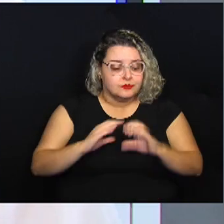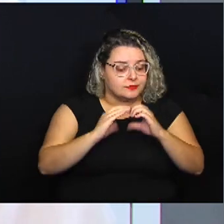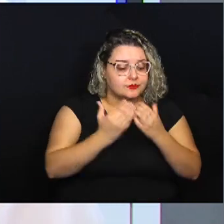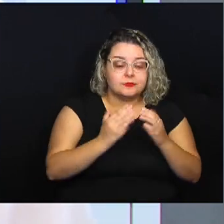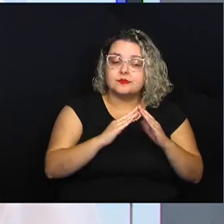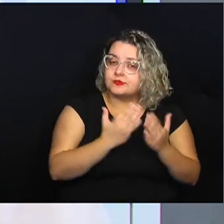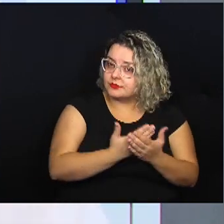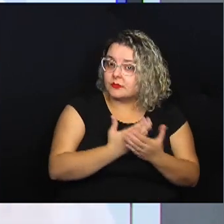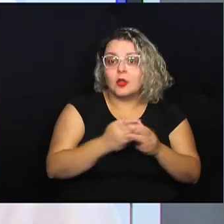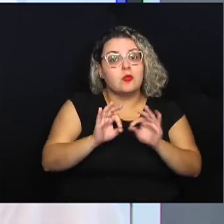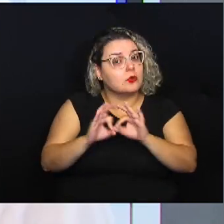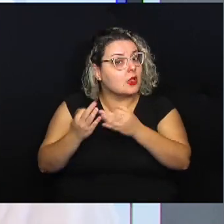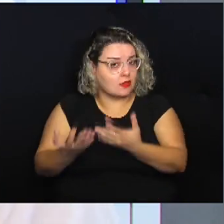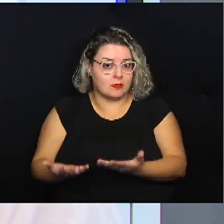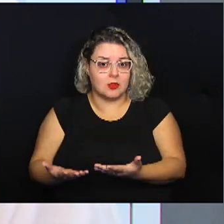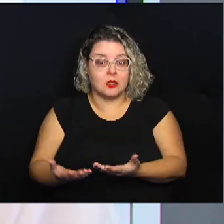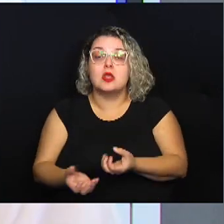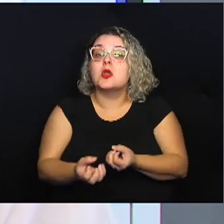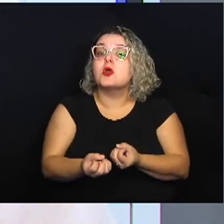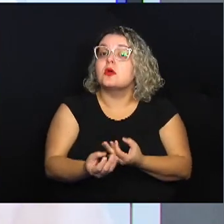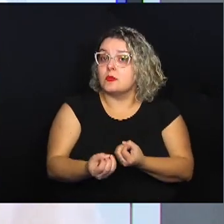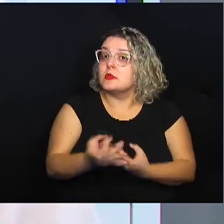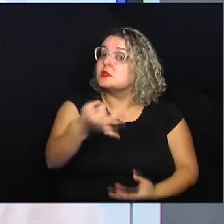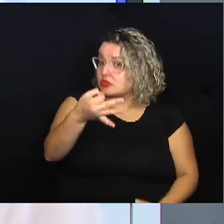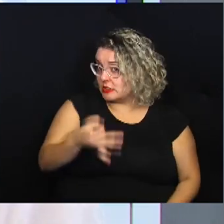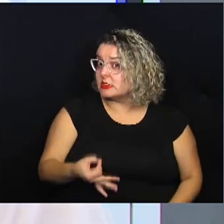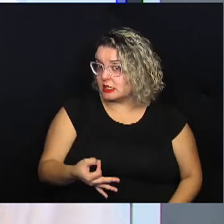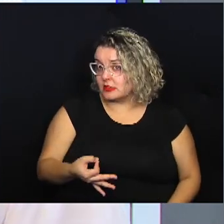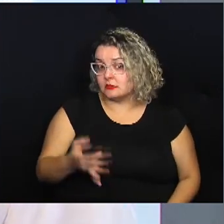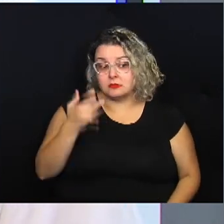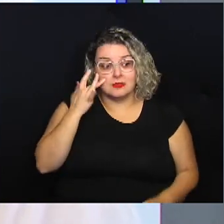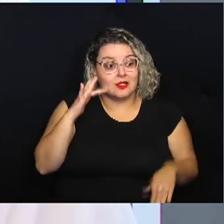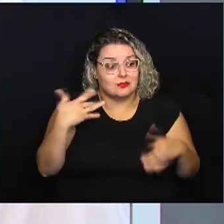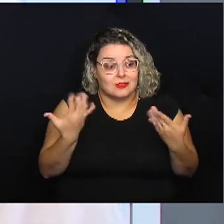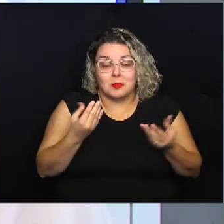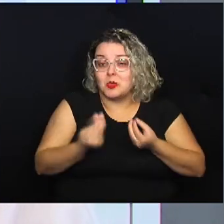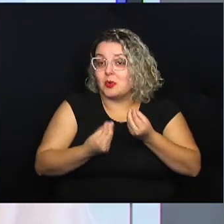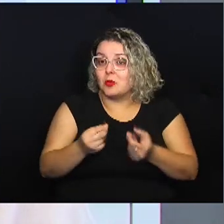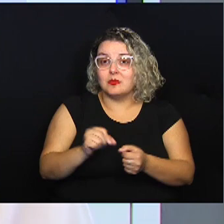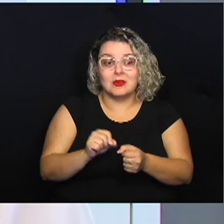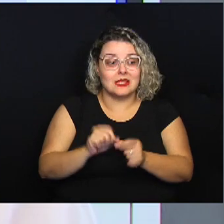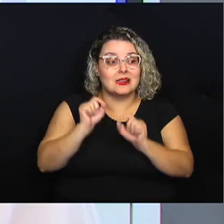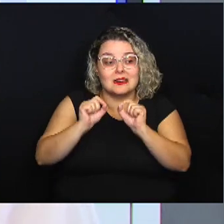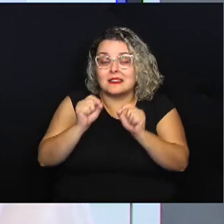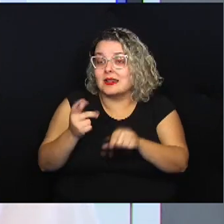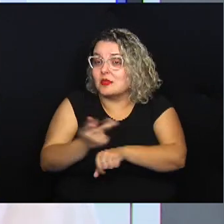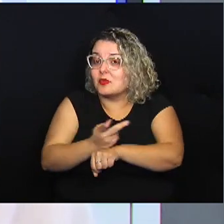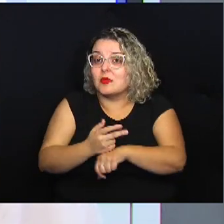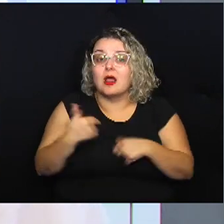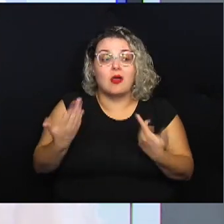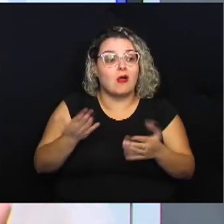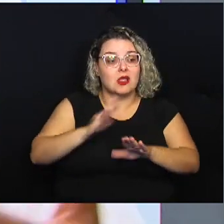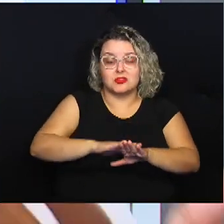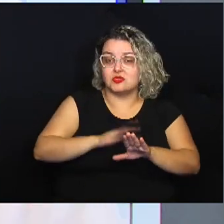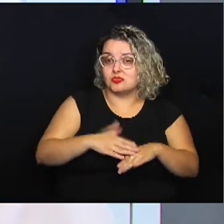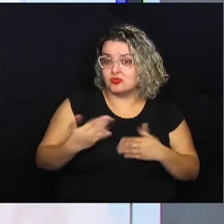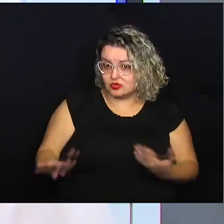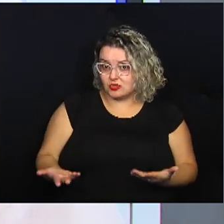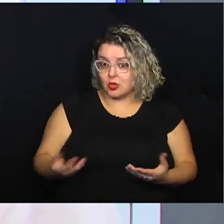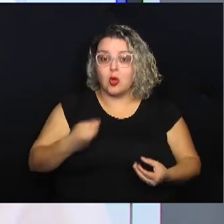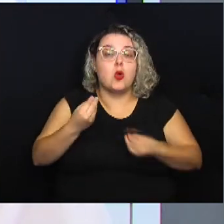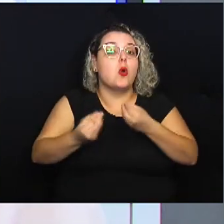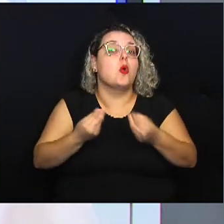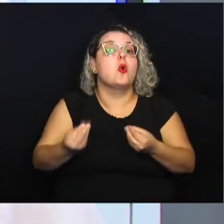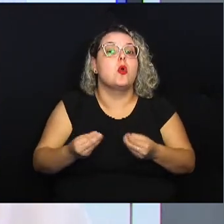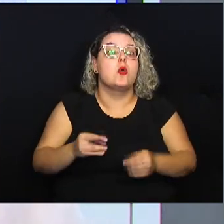seja na sua família, informações. Hoje as pessoas não sabem o que fazer, não sabem quem procurar, qual atitude tomar, de que forma que ela